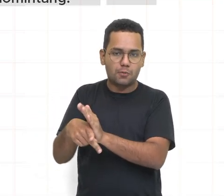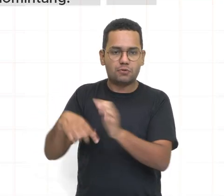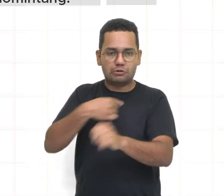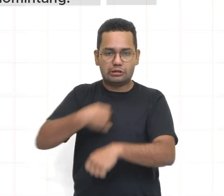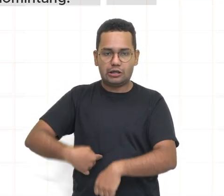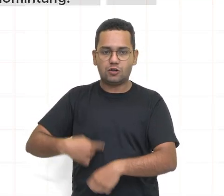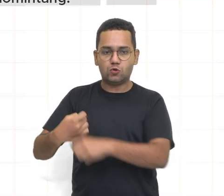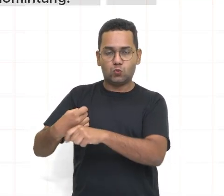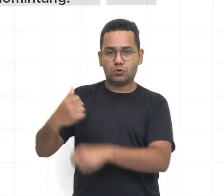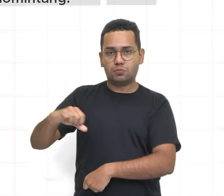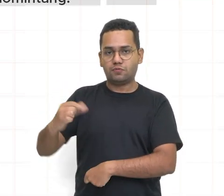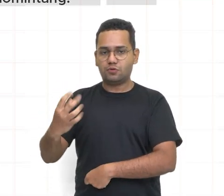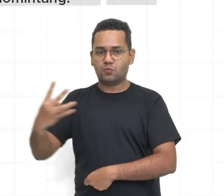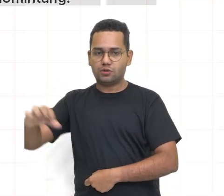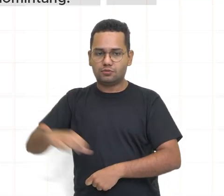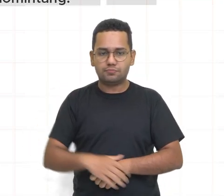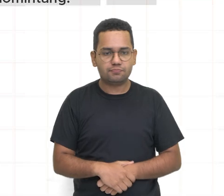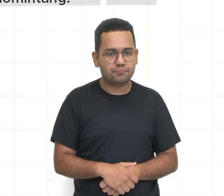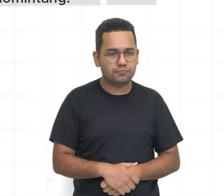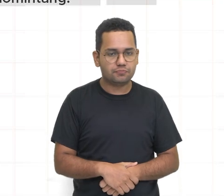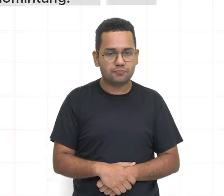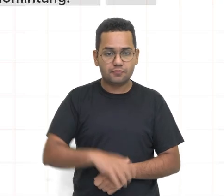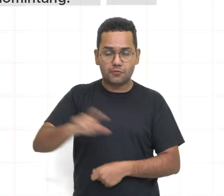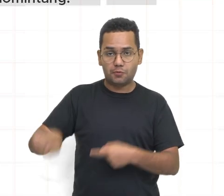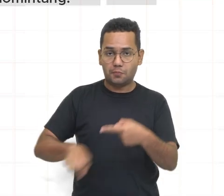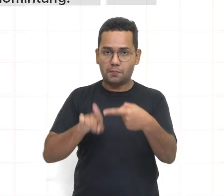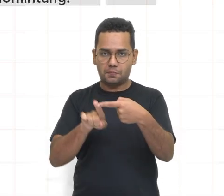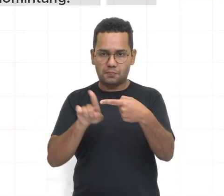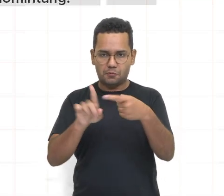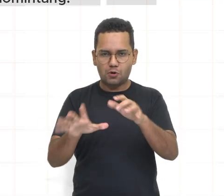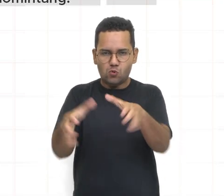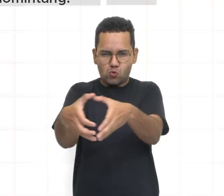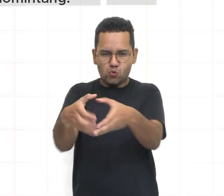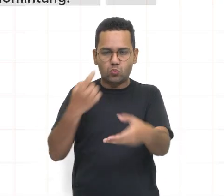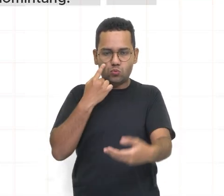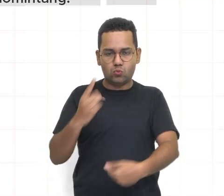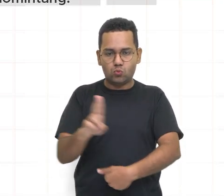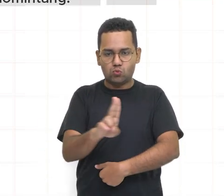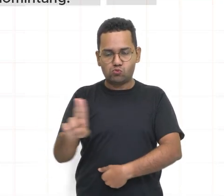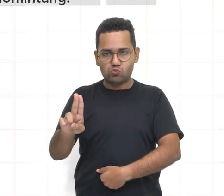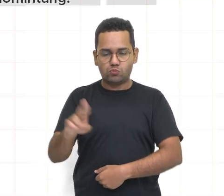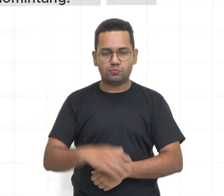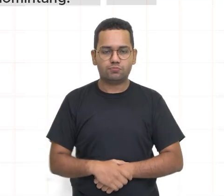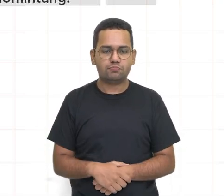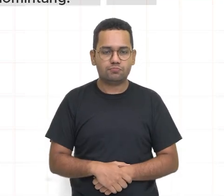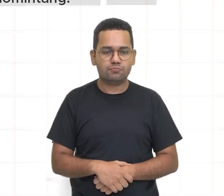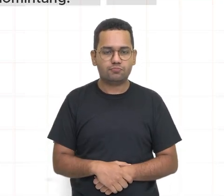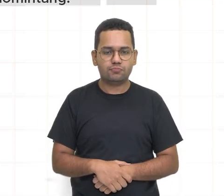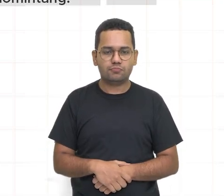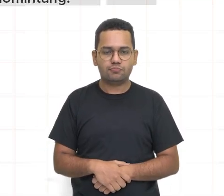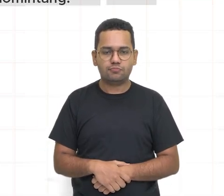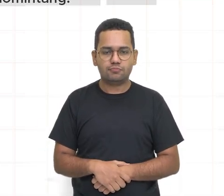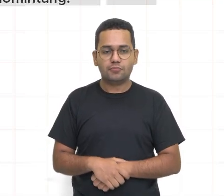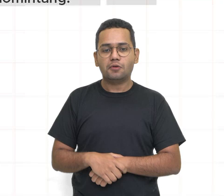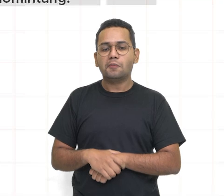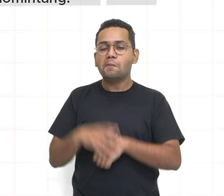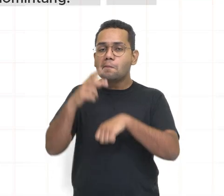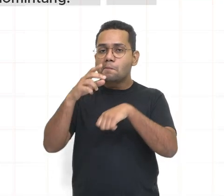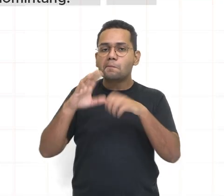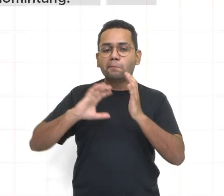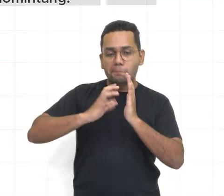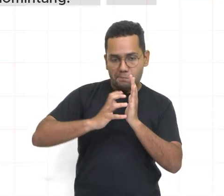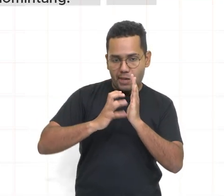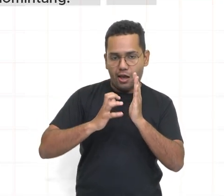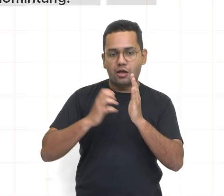China até 1949, tá, gente? O primeiro partido, Kuomintang, ou